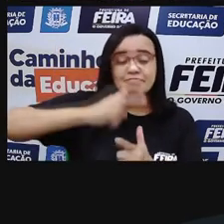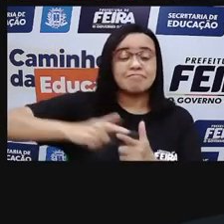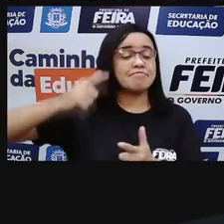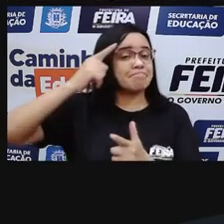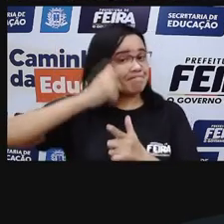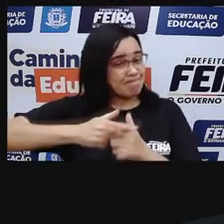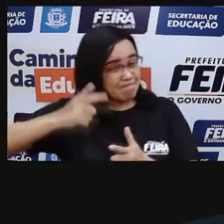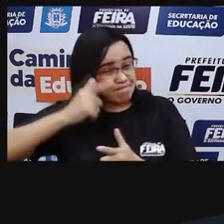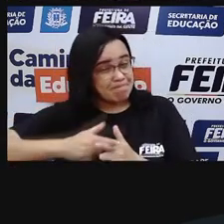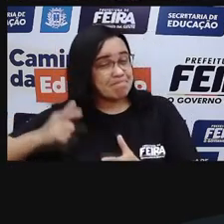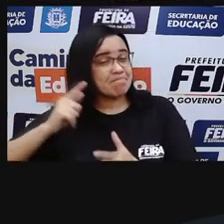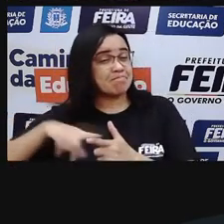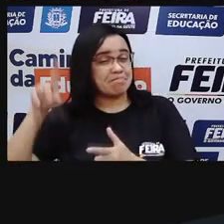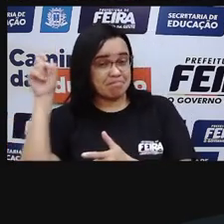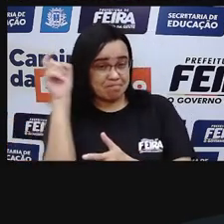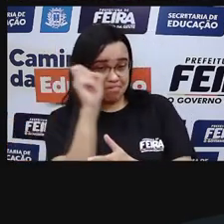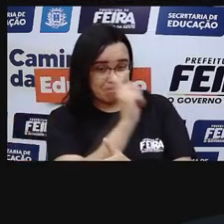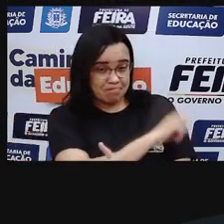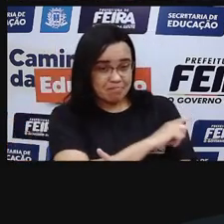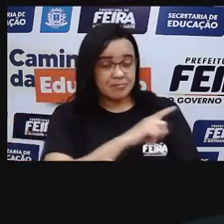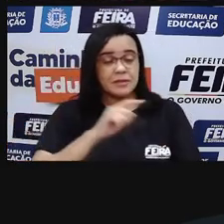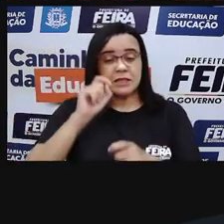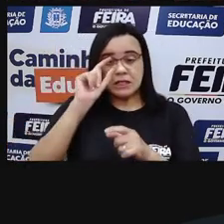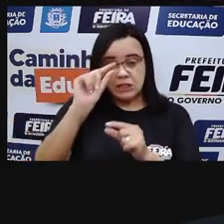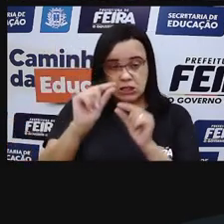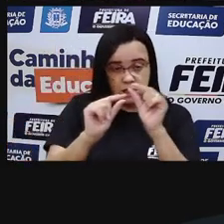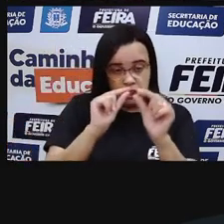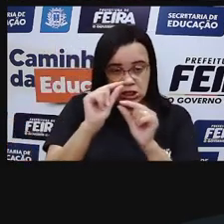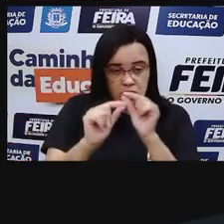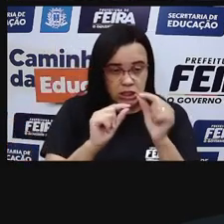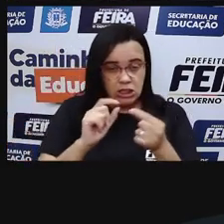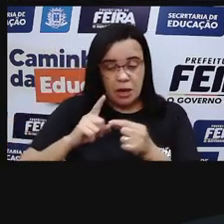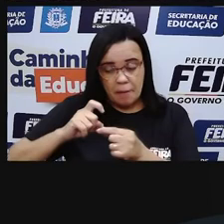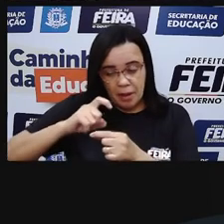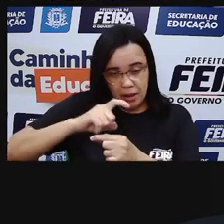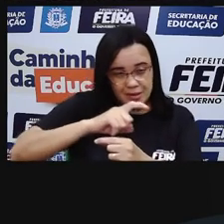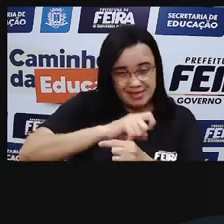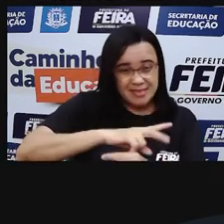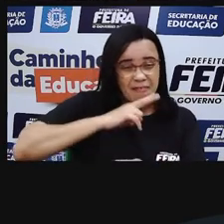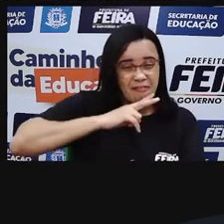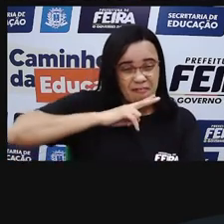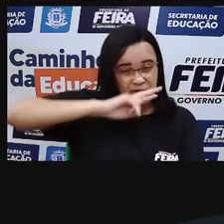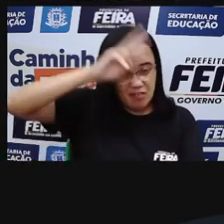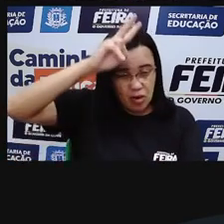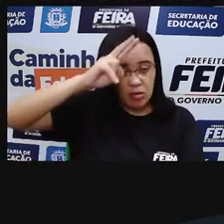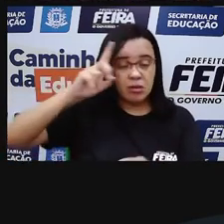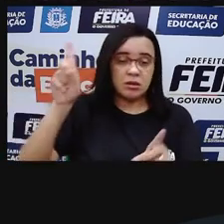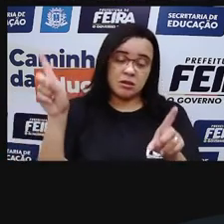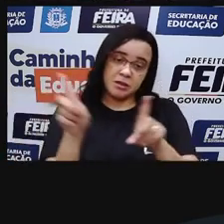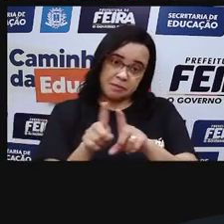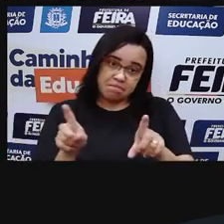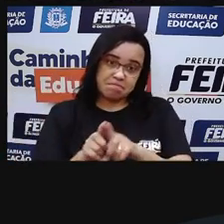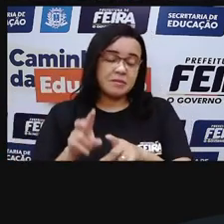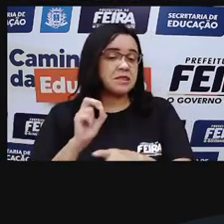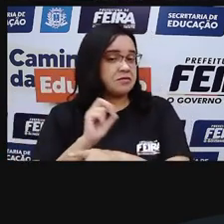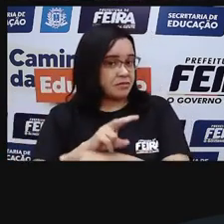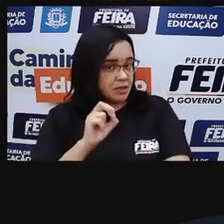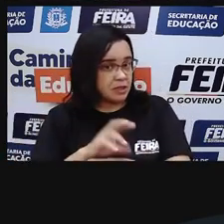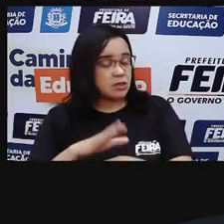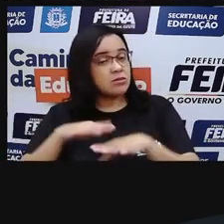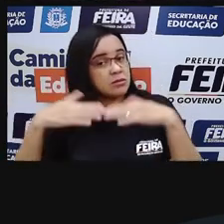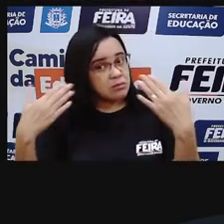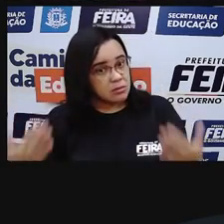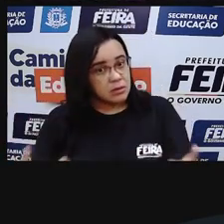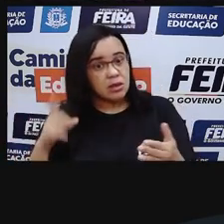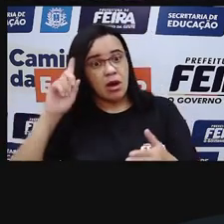o problema de micro-organismos resistentes, por exemplo, bactérias resistentes a antibióticos, e por isso é necessário que